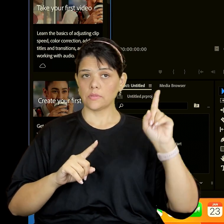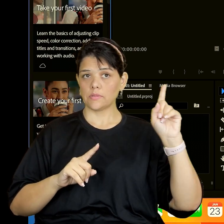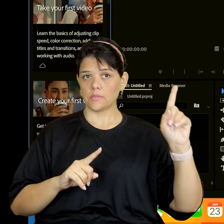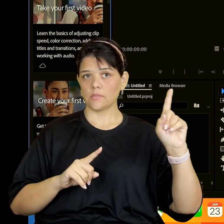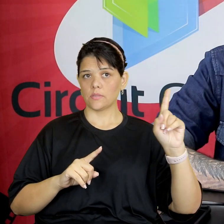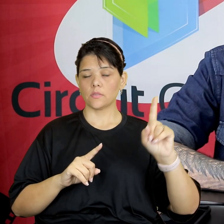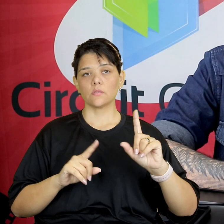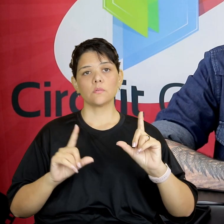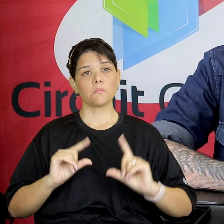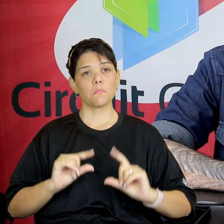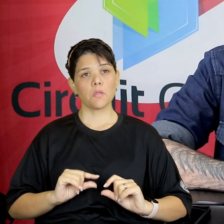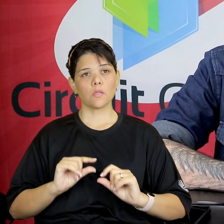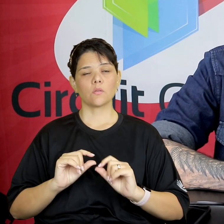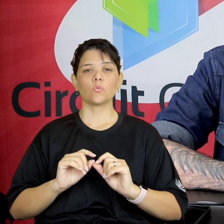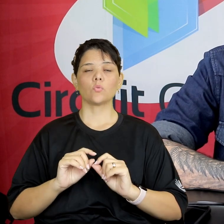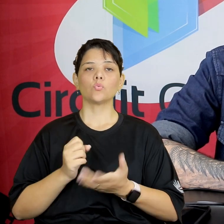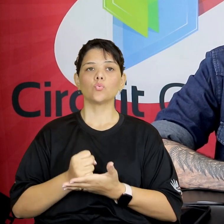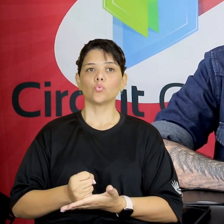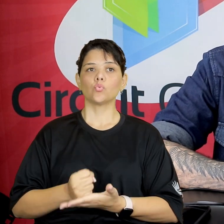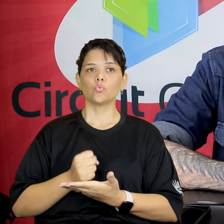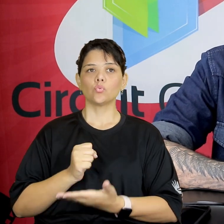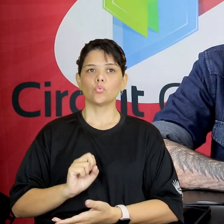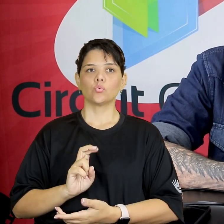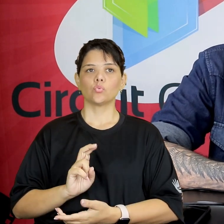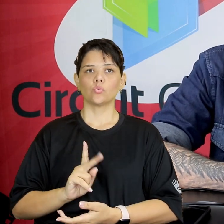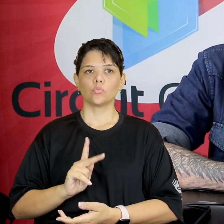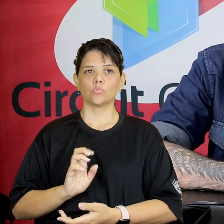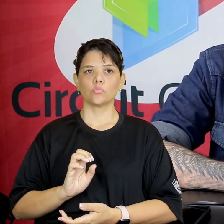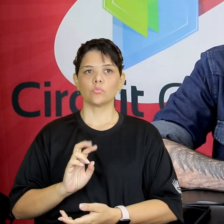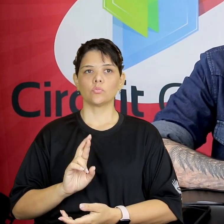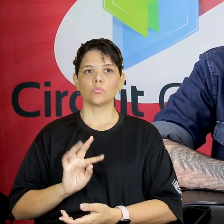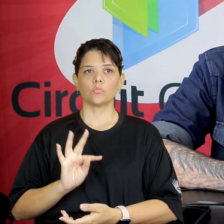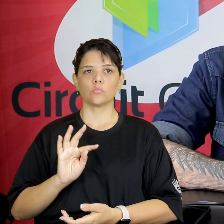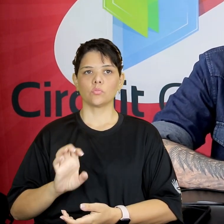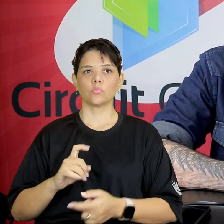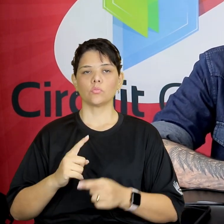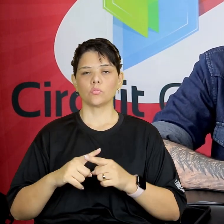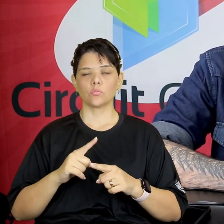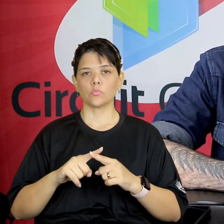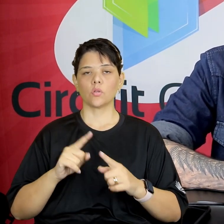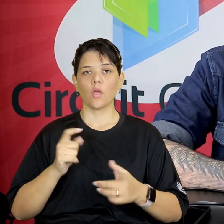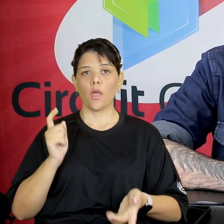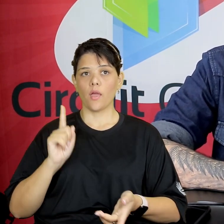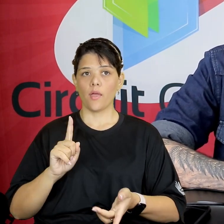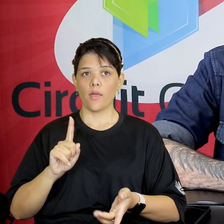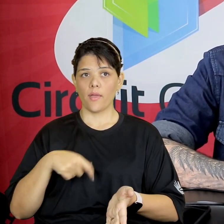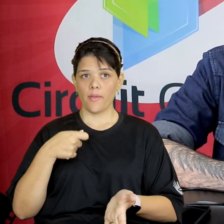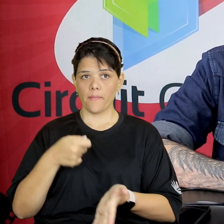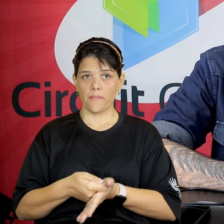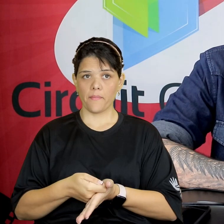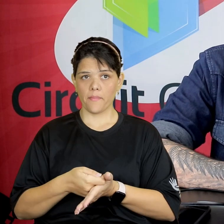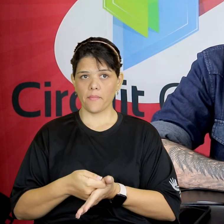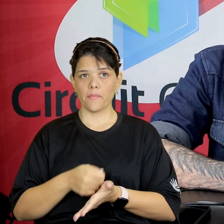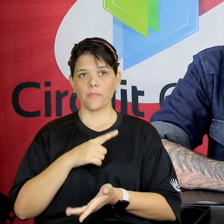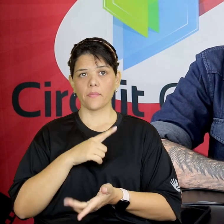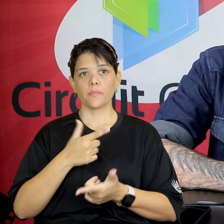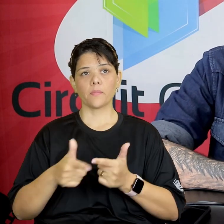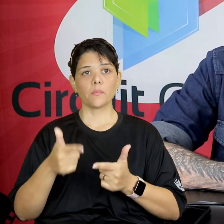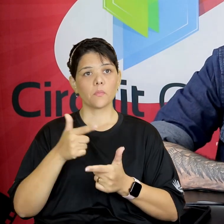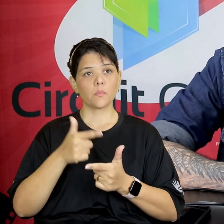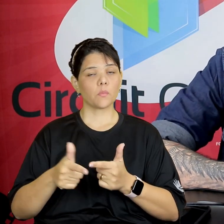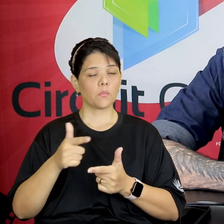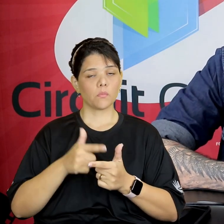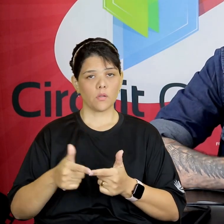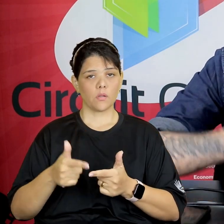com menos suporte também. Por ser um software pago, ele é o que mais dá problema. E